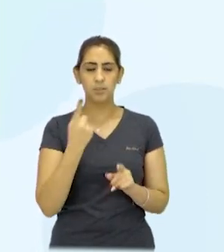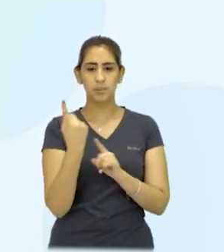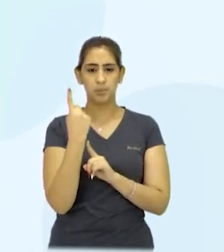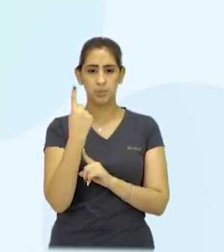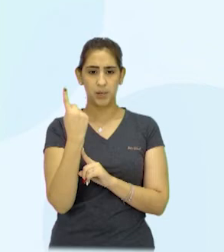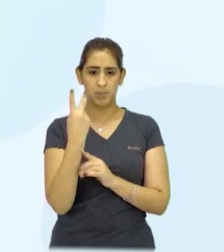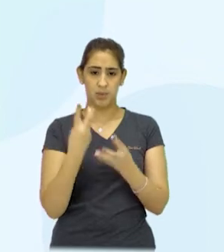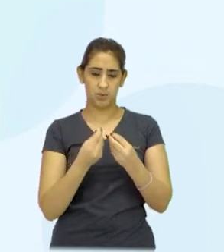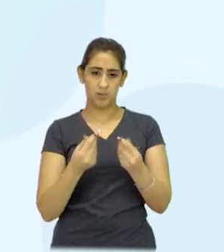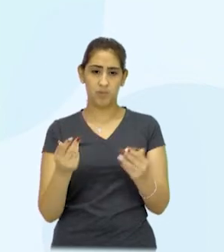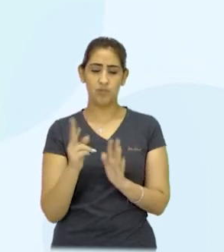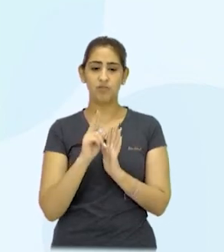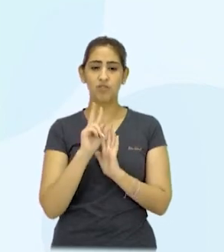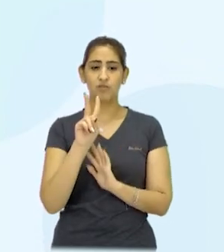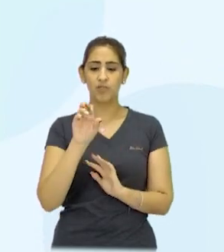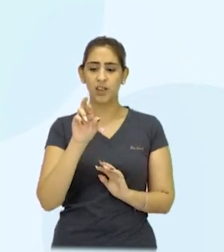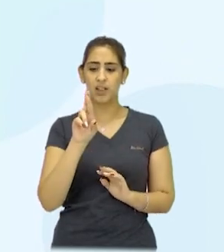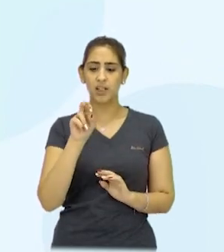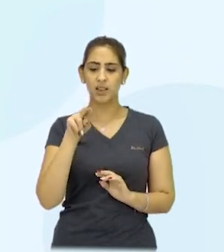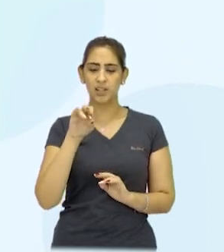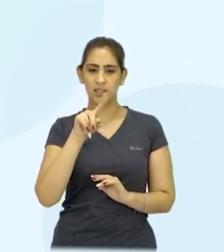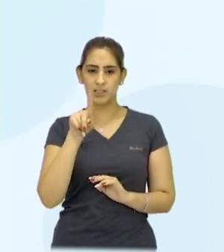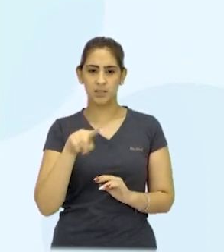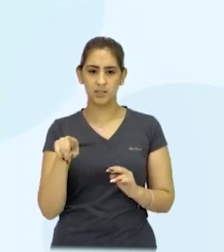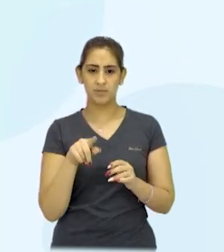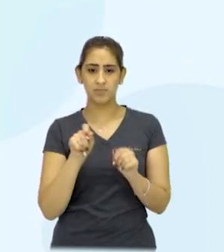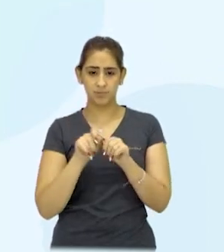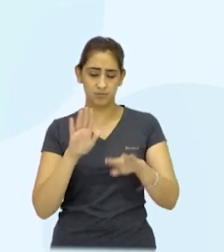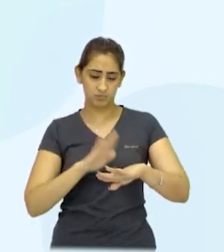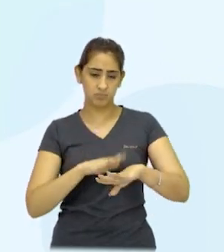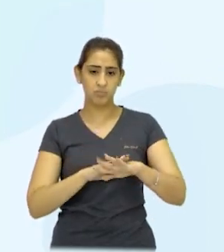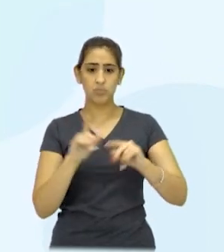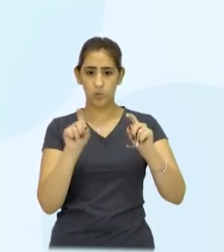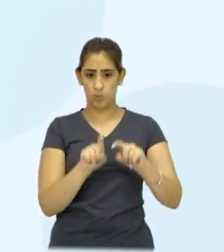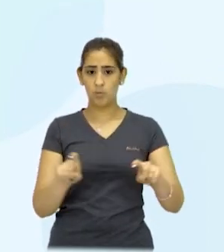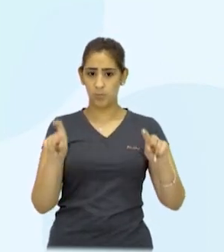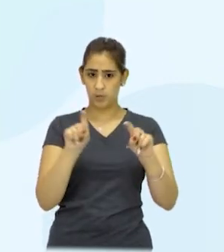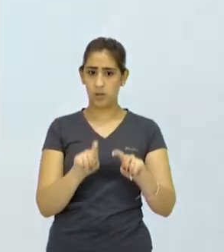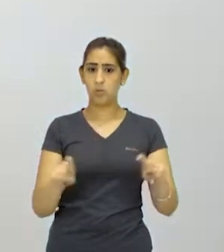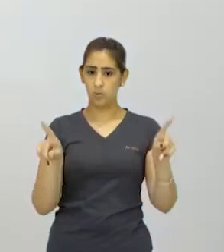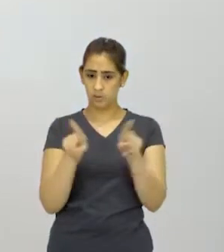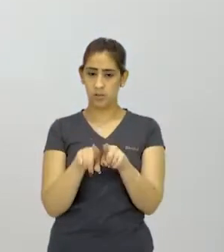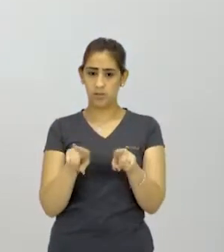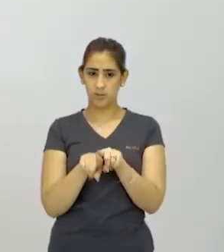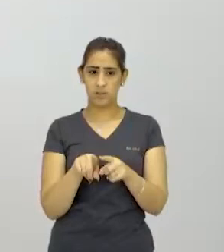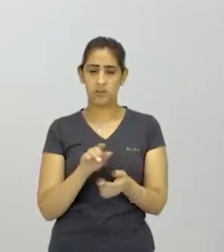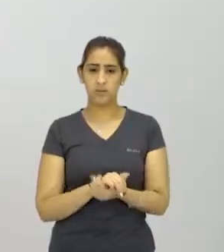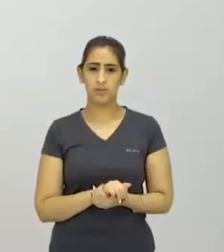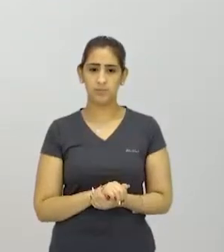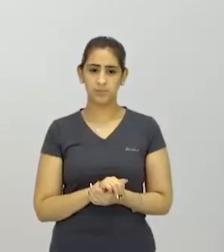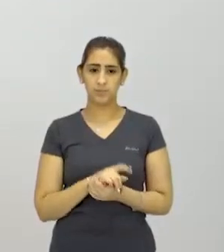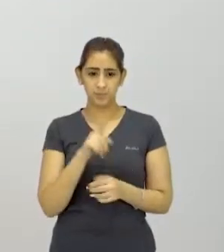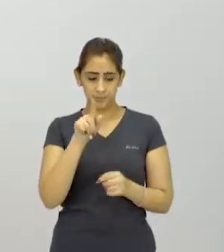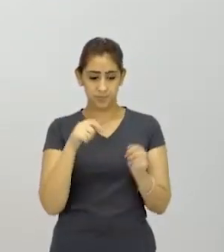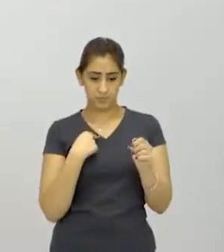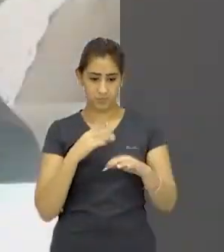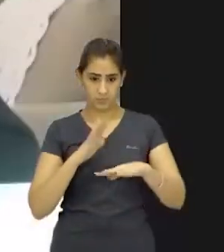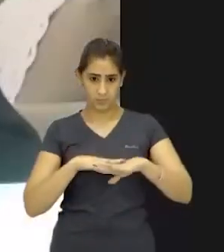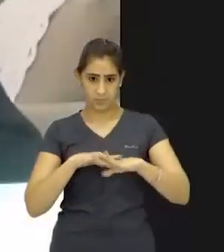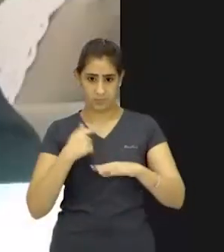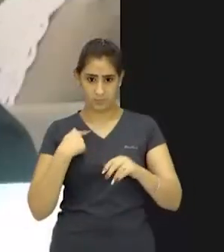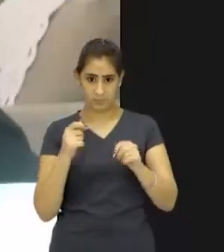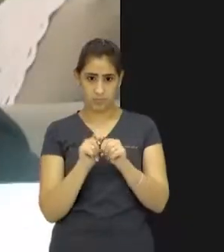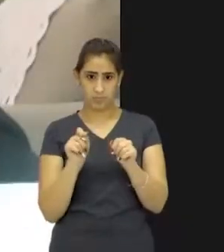qualidade e envernizadas. E também dá para fazer pelo computador, certo, Xavier? Isso, e essa caricatura aí o Alceu